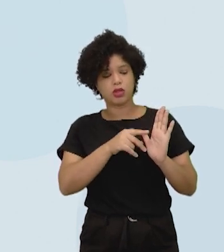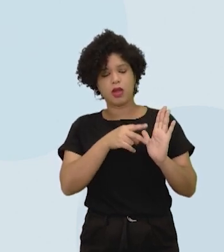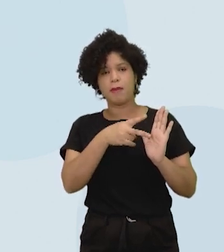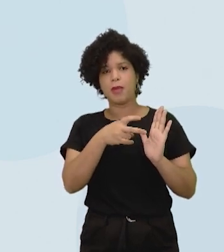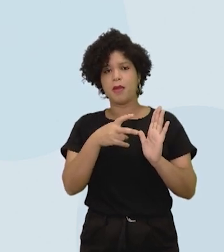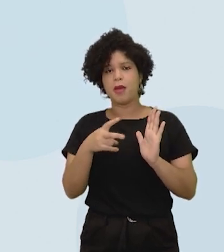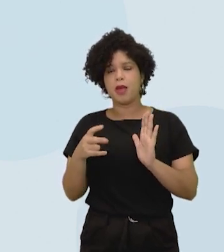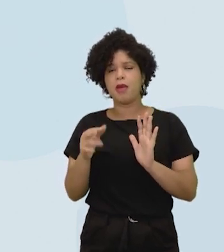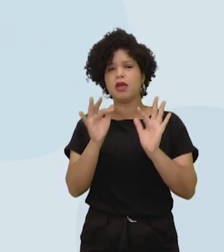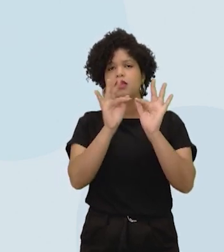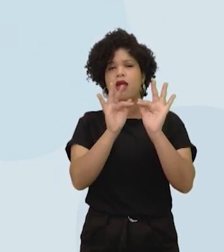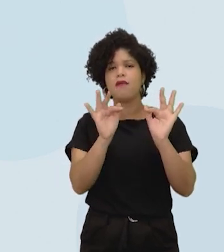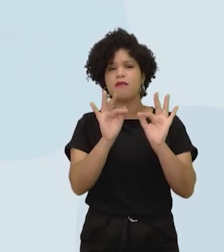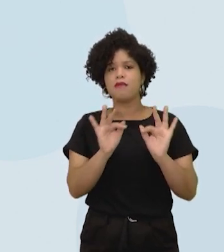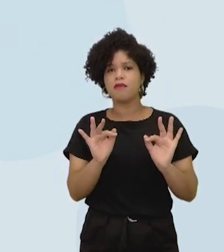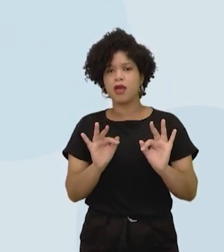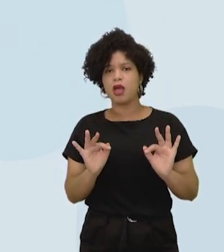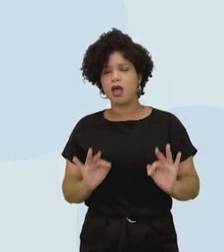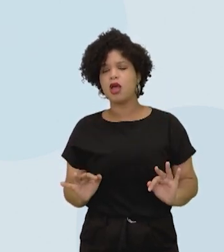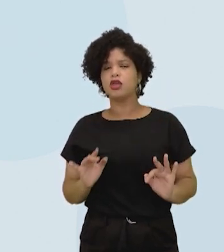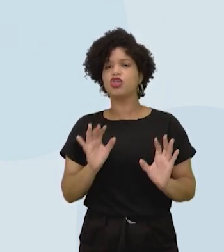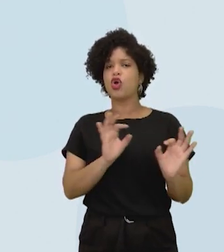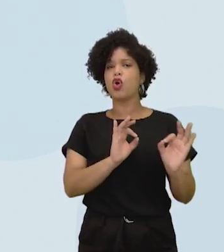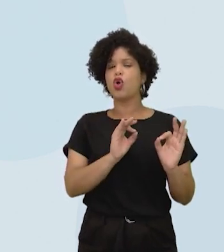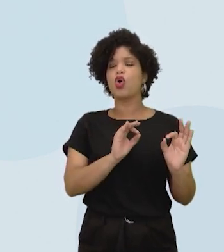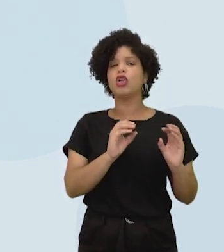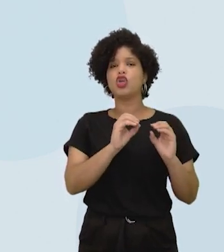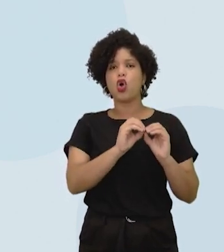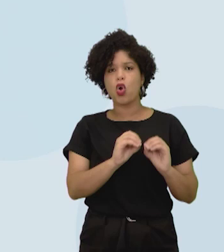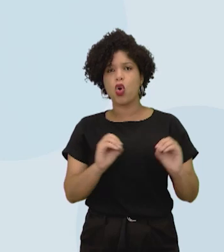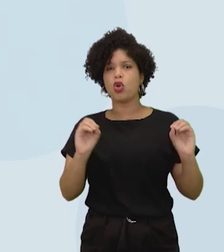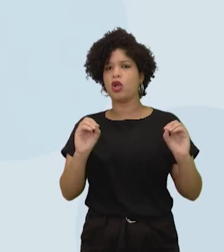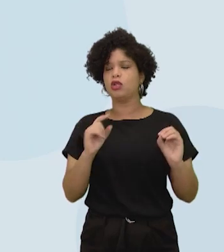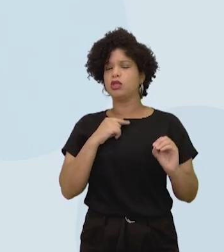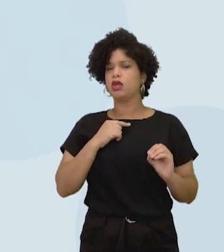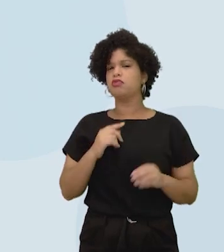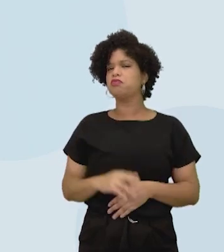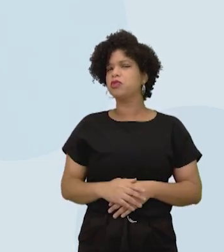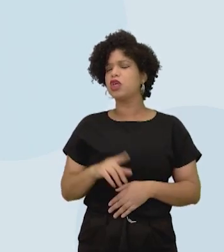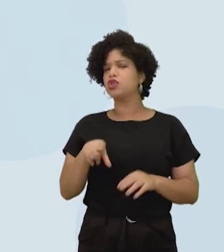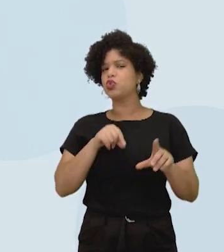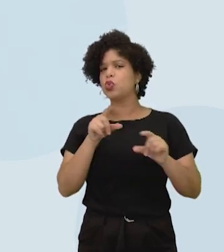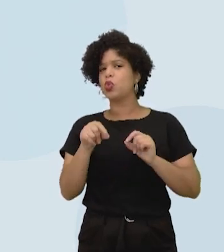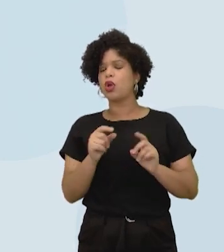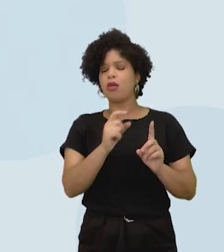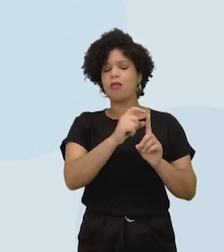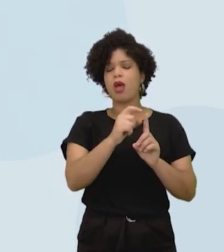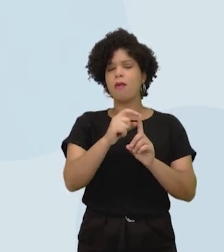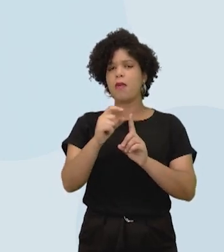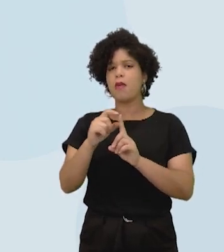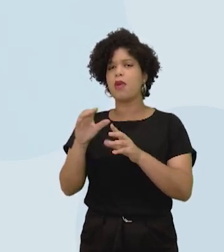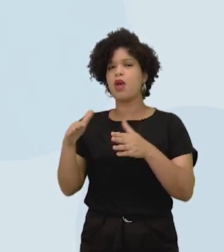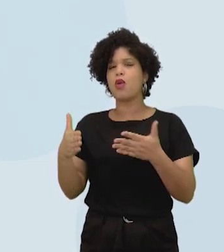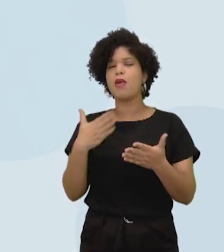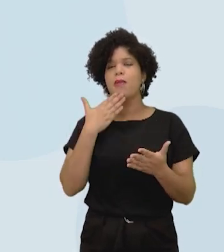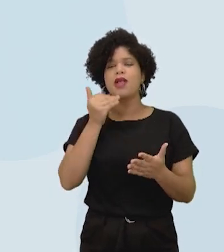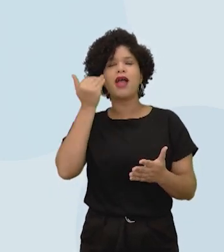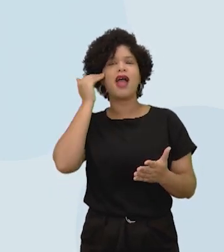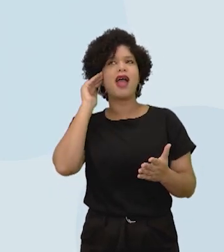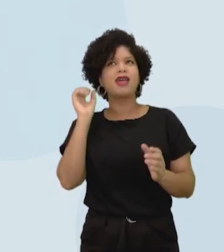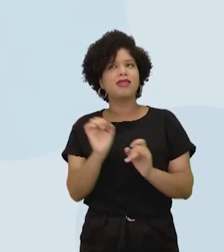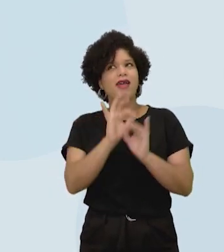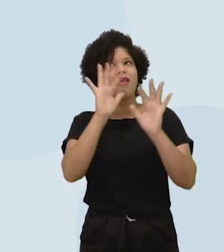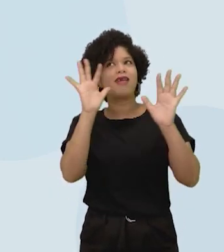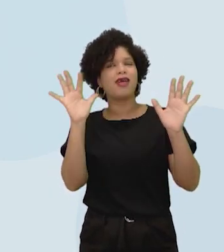períodos compostos por coordenação, compreender como as escolhas interferem na fluidez e no